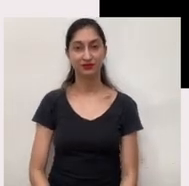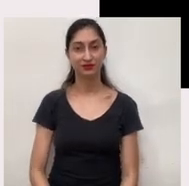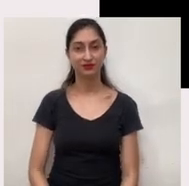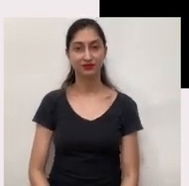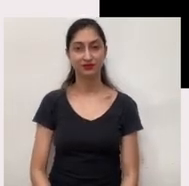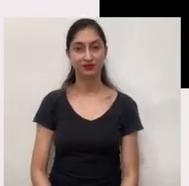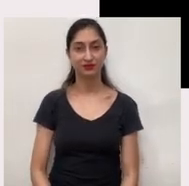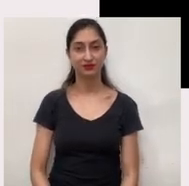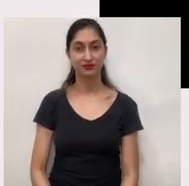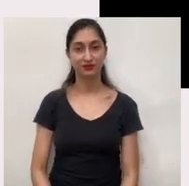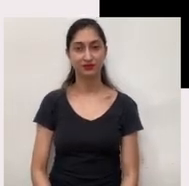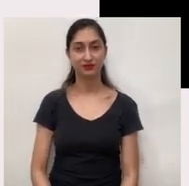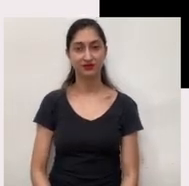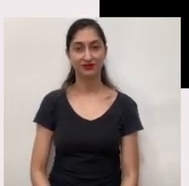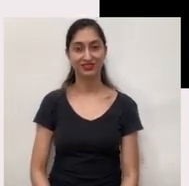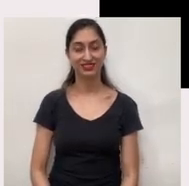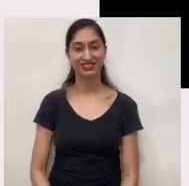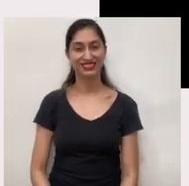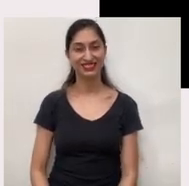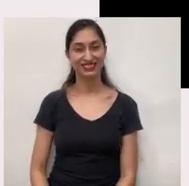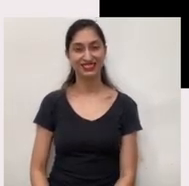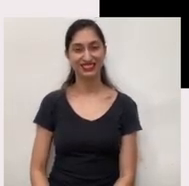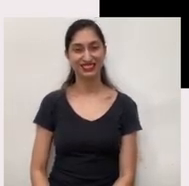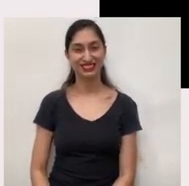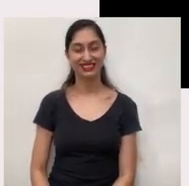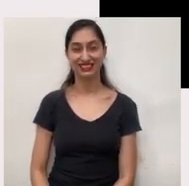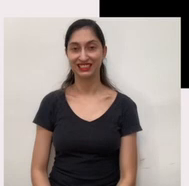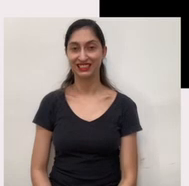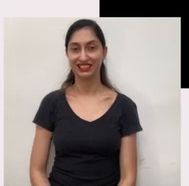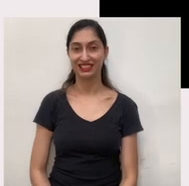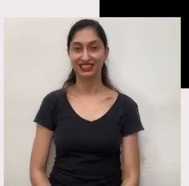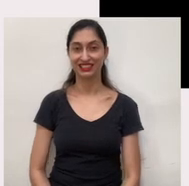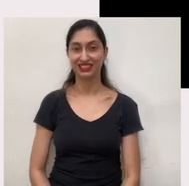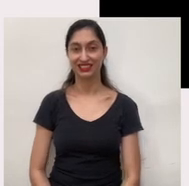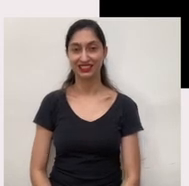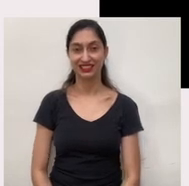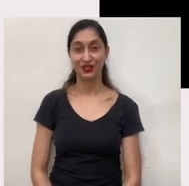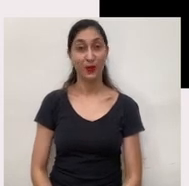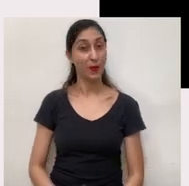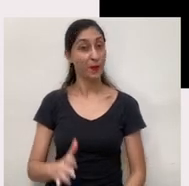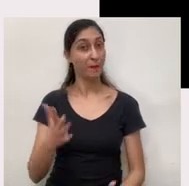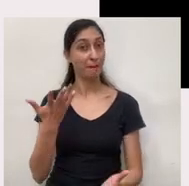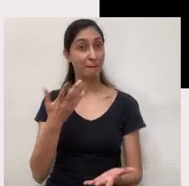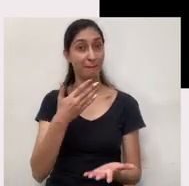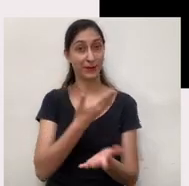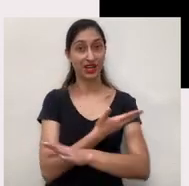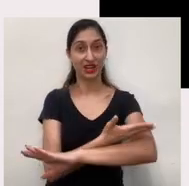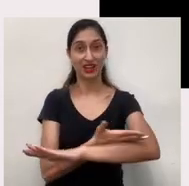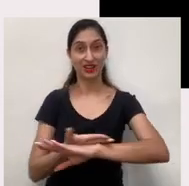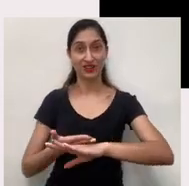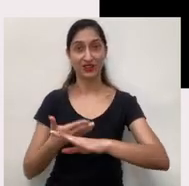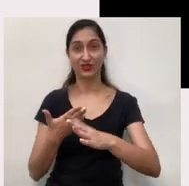em negativo, uma escrita misteriosa, né, porque é o branco sobre o branco,